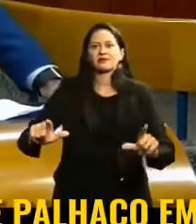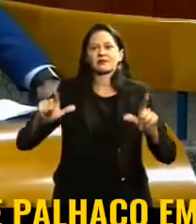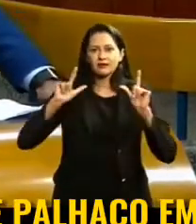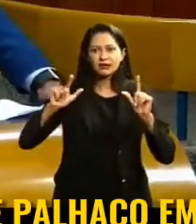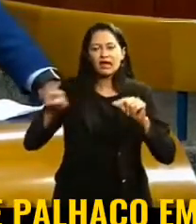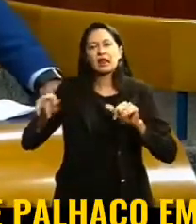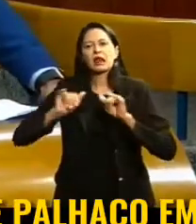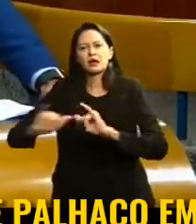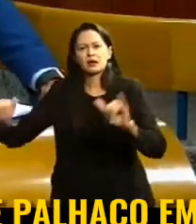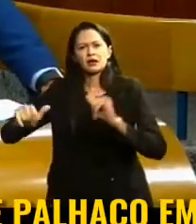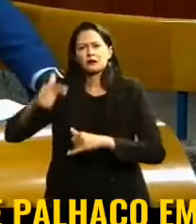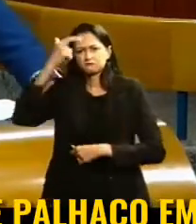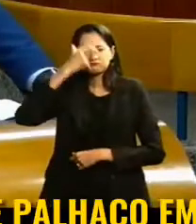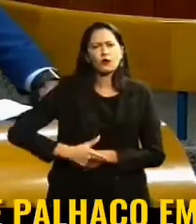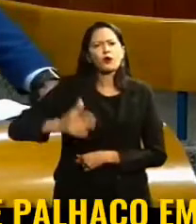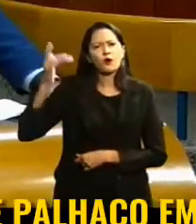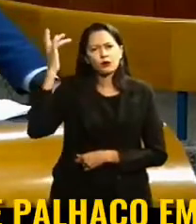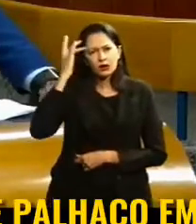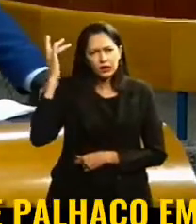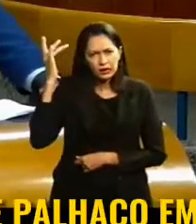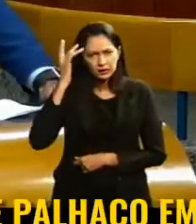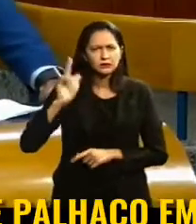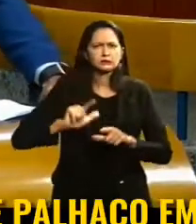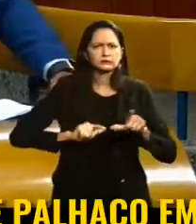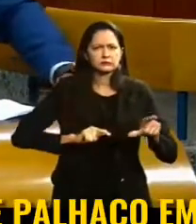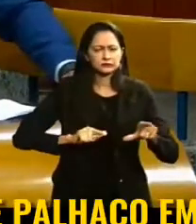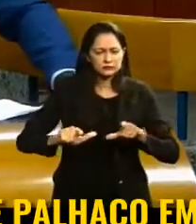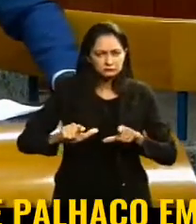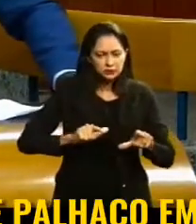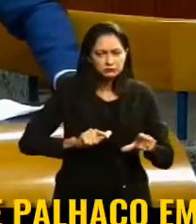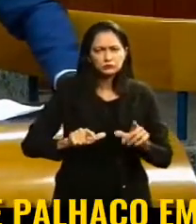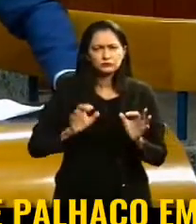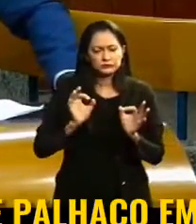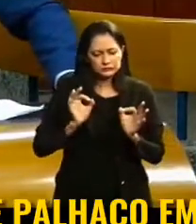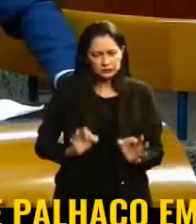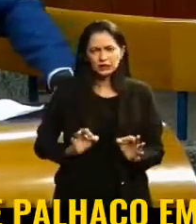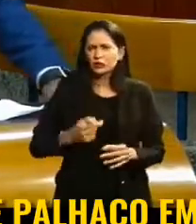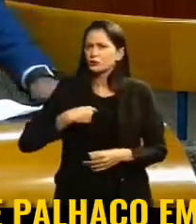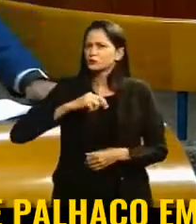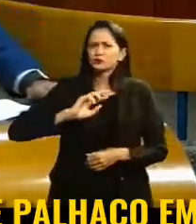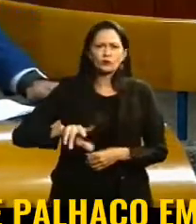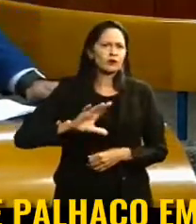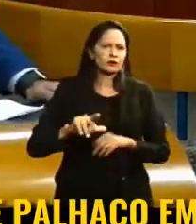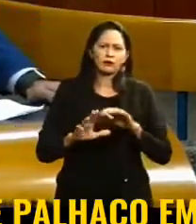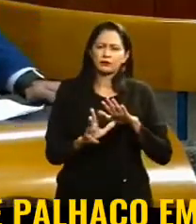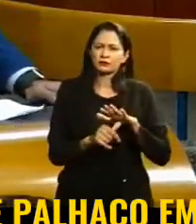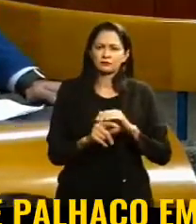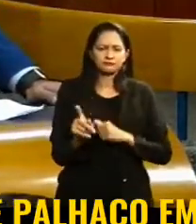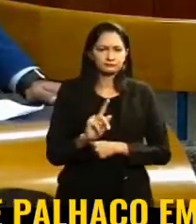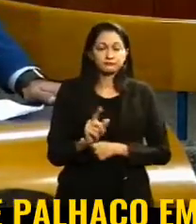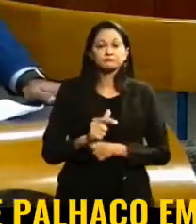um homem honesto, que é um homem trabalhador, que não nasceu para ser ladrão, que tem